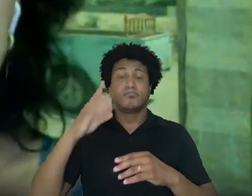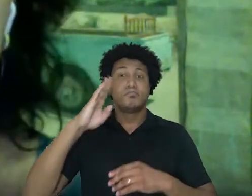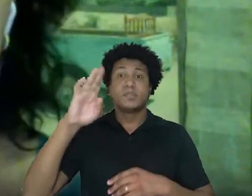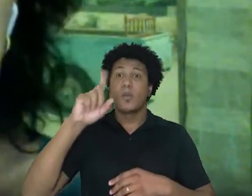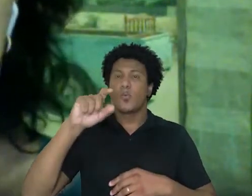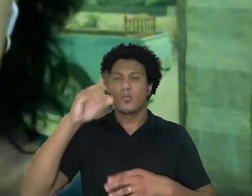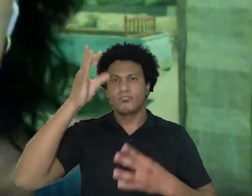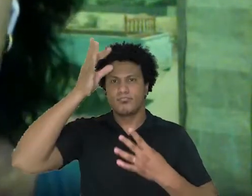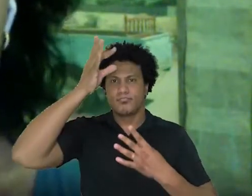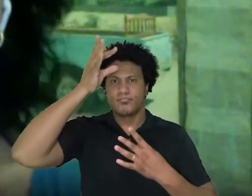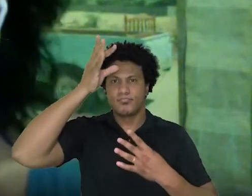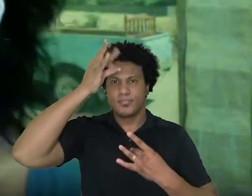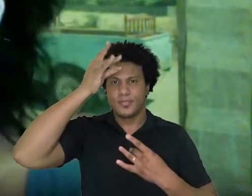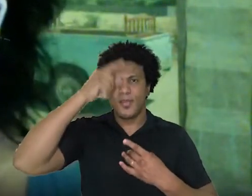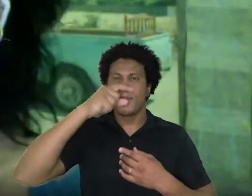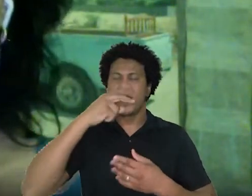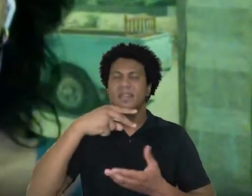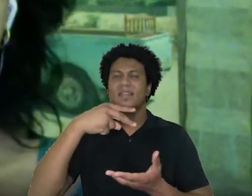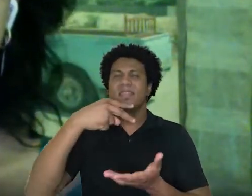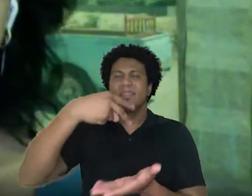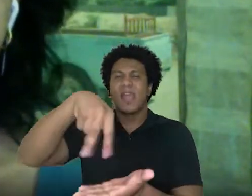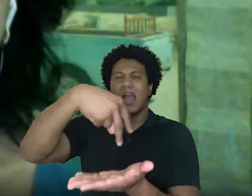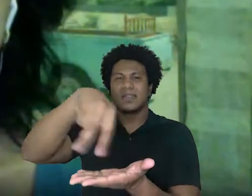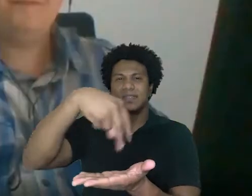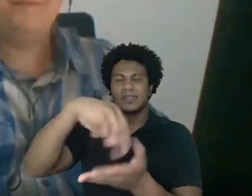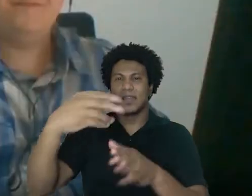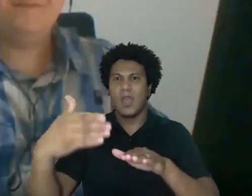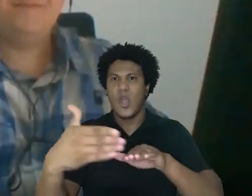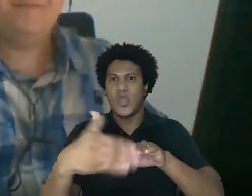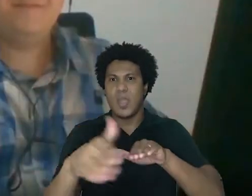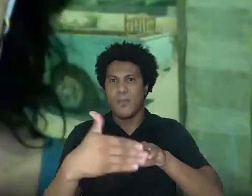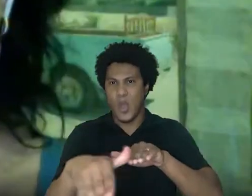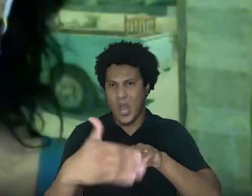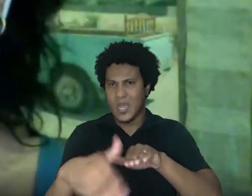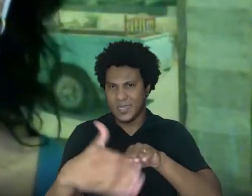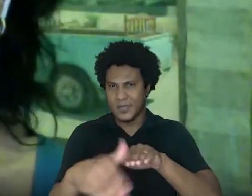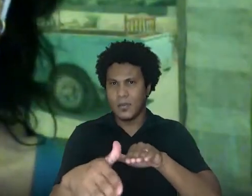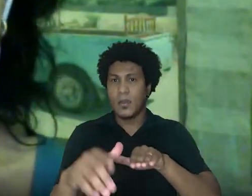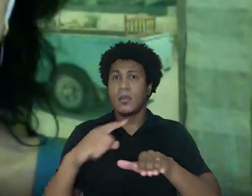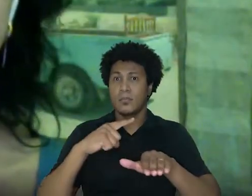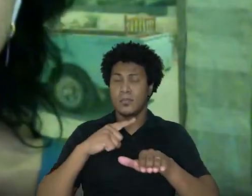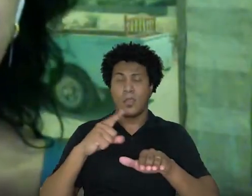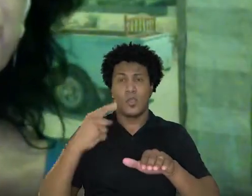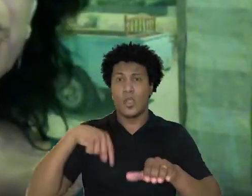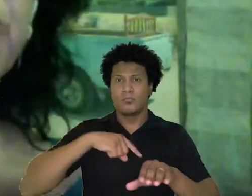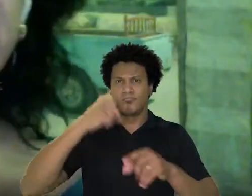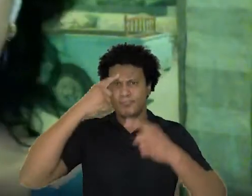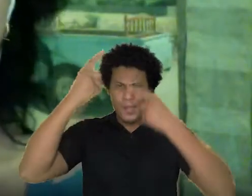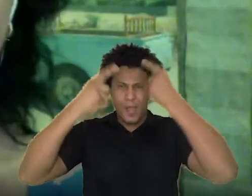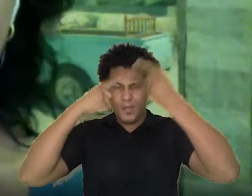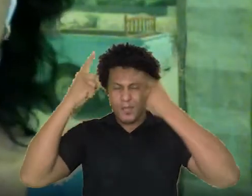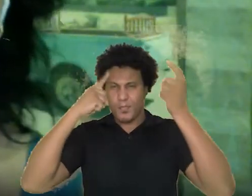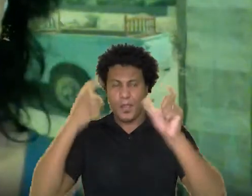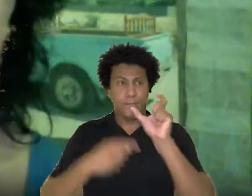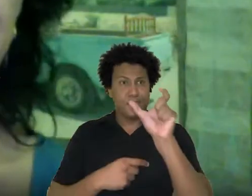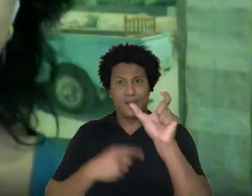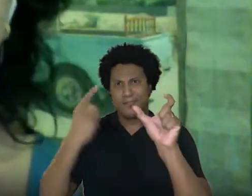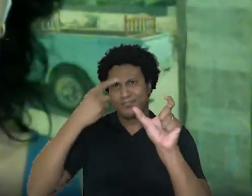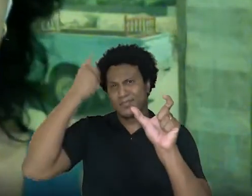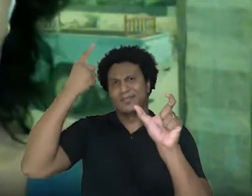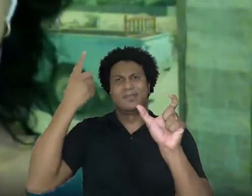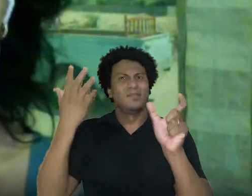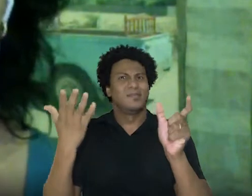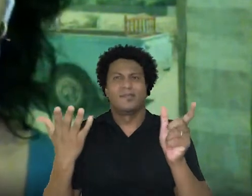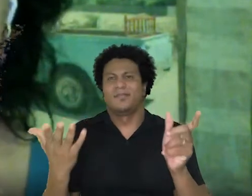menos isso me pega muito, né? E acredito que, principalmente na dança contemporânea, que a gente é cheio de inventar palavras para quando a gente